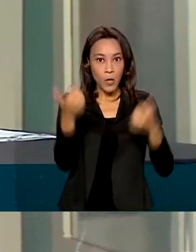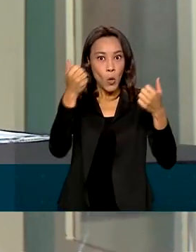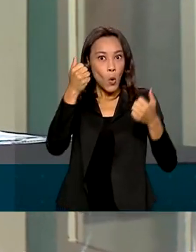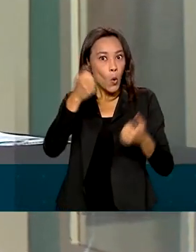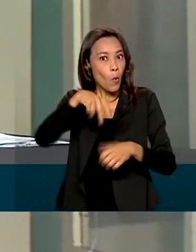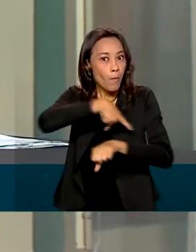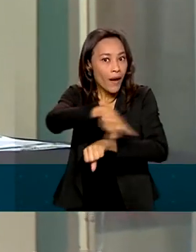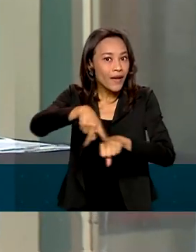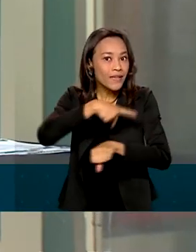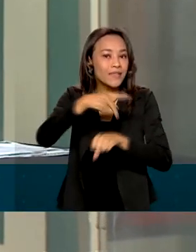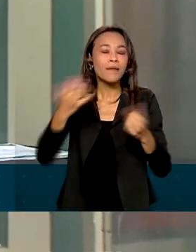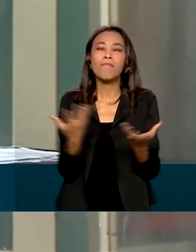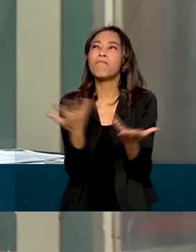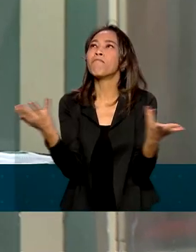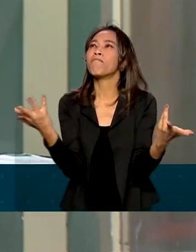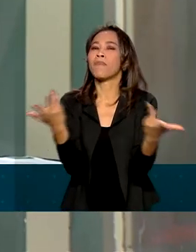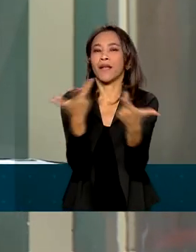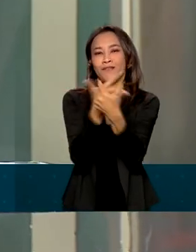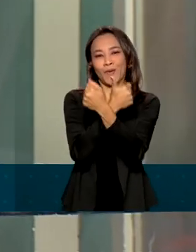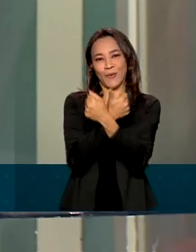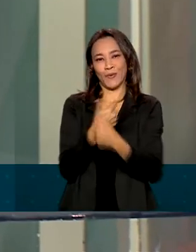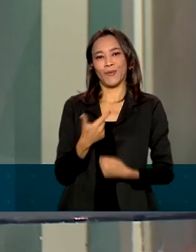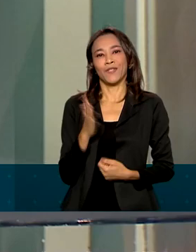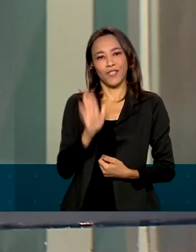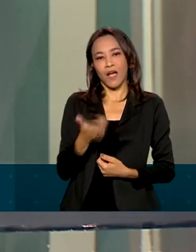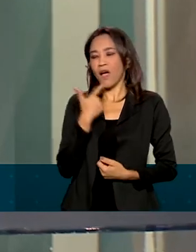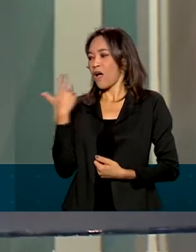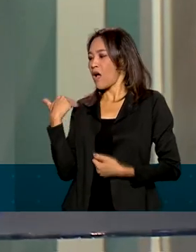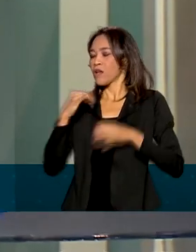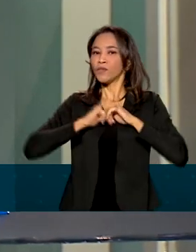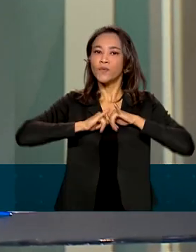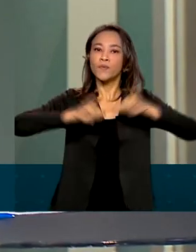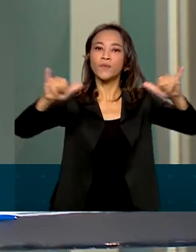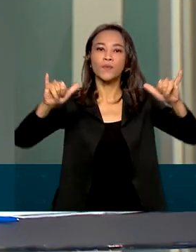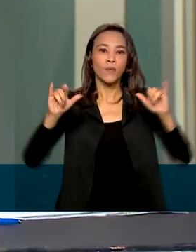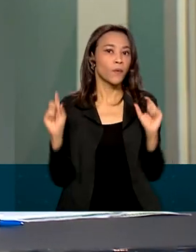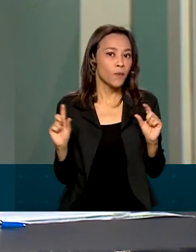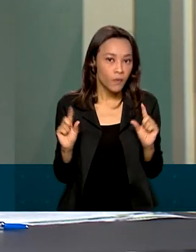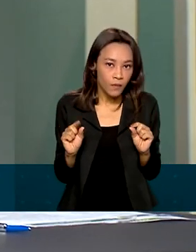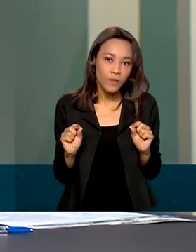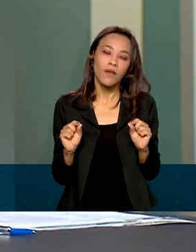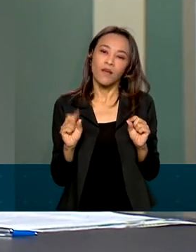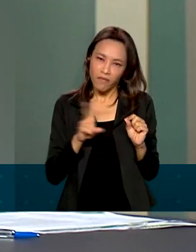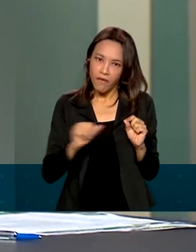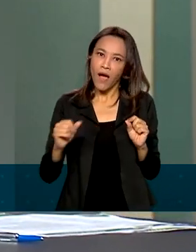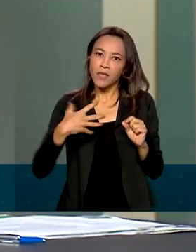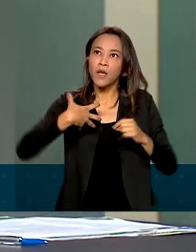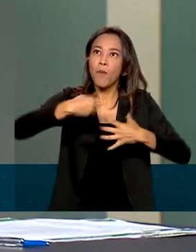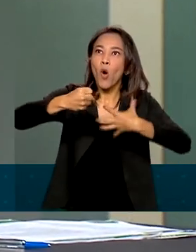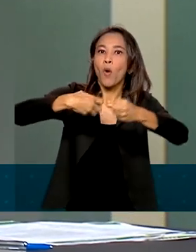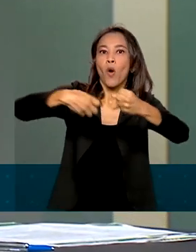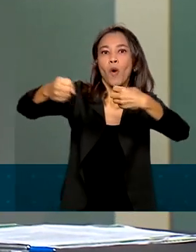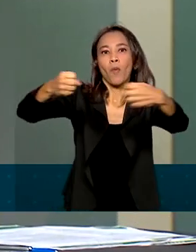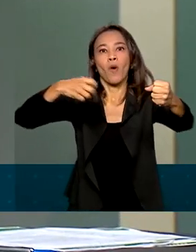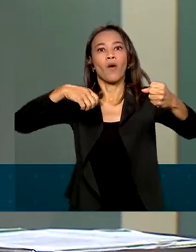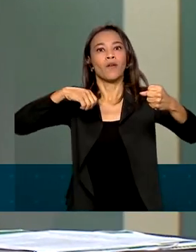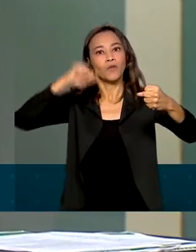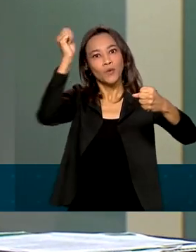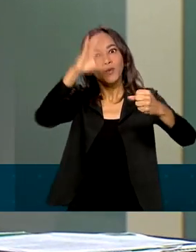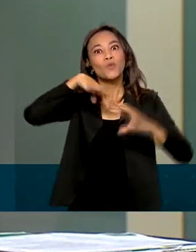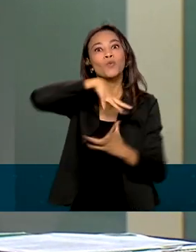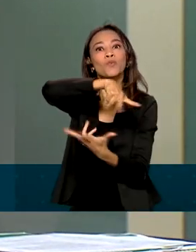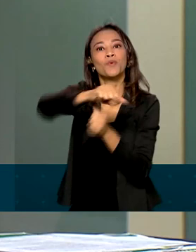maravilhoso lançamos a campanha agora o que vai ser uma tendência no mundo posso pandemia